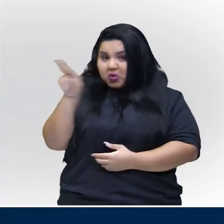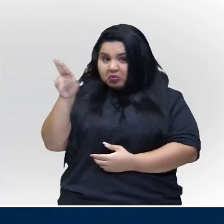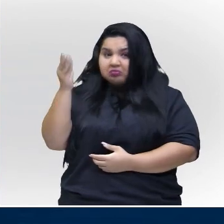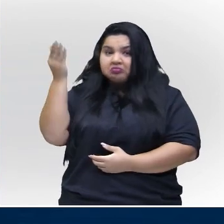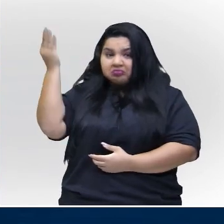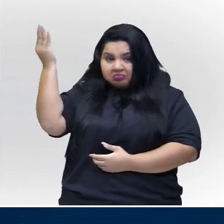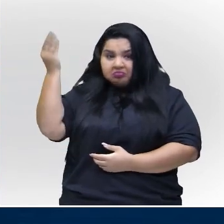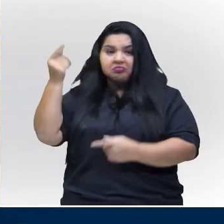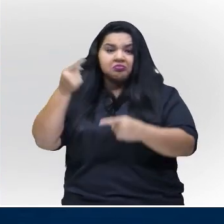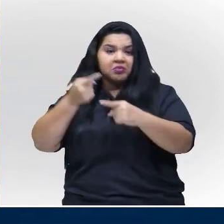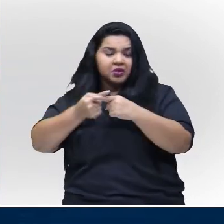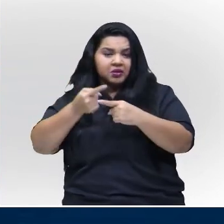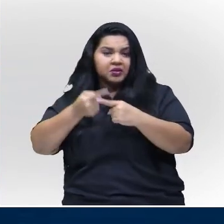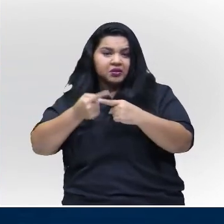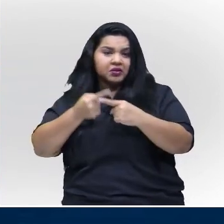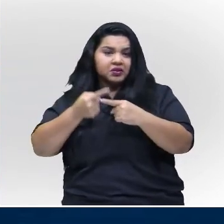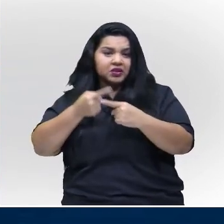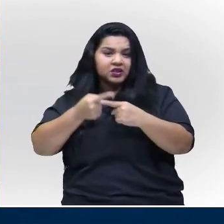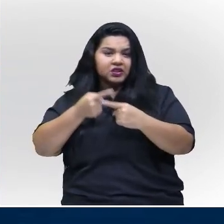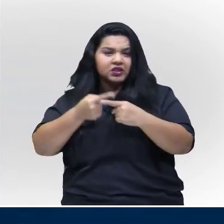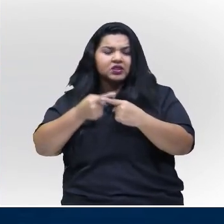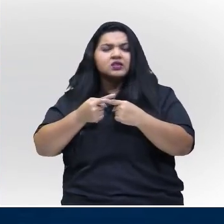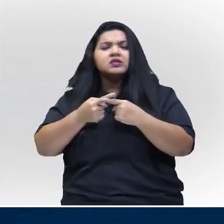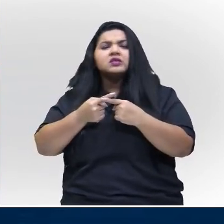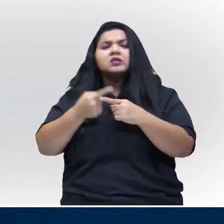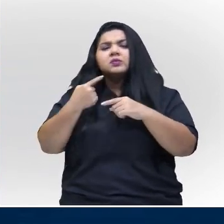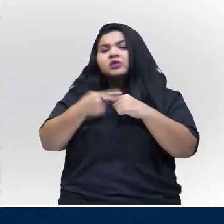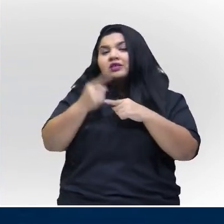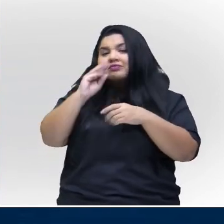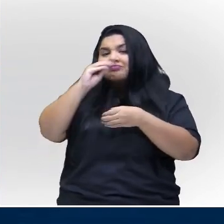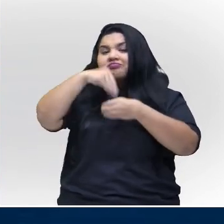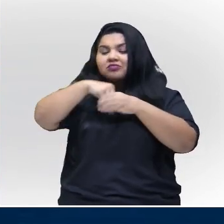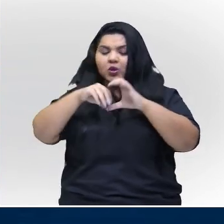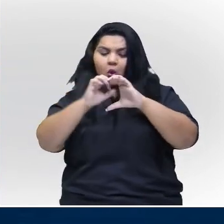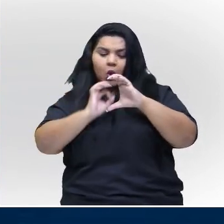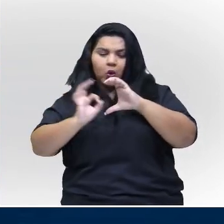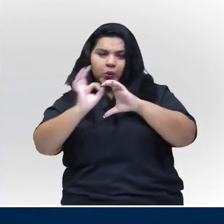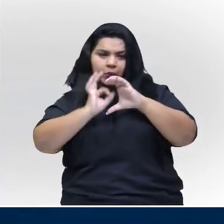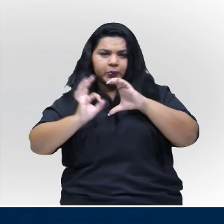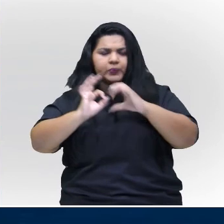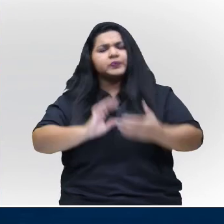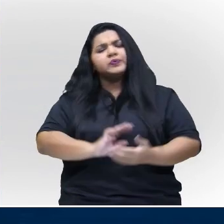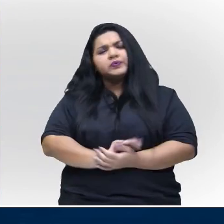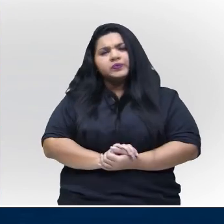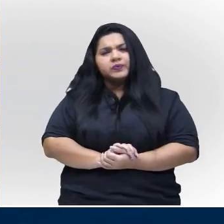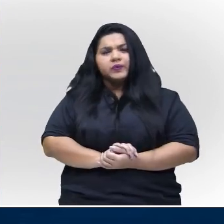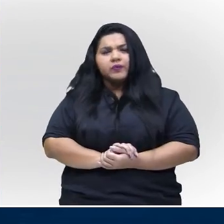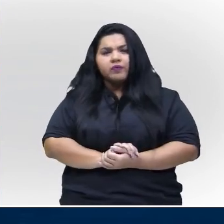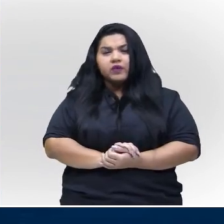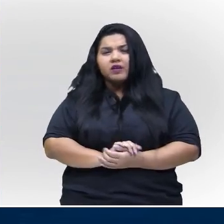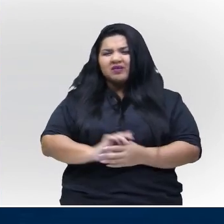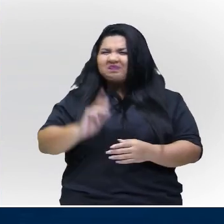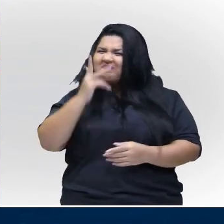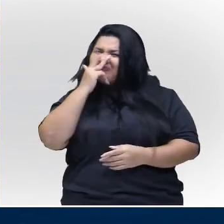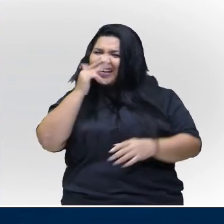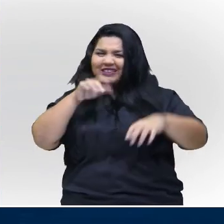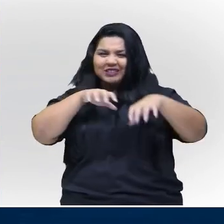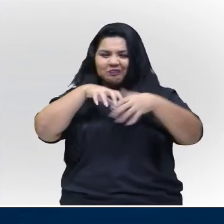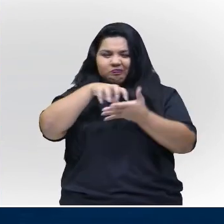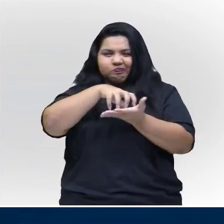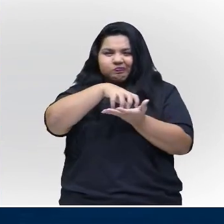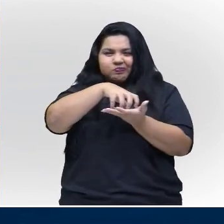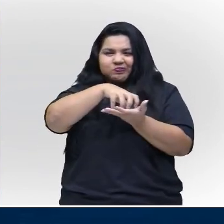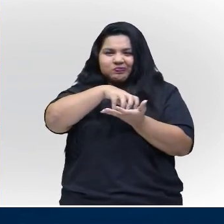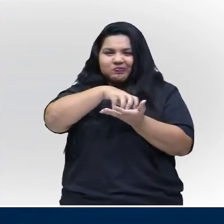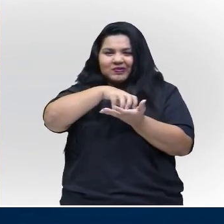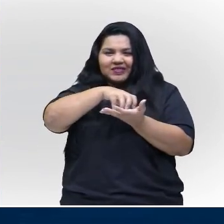por causa quando ele está com as organelas, certo? Só aquele meio gelatinoso a gente conhece como